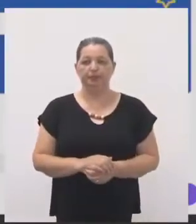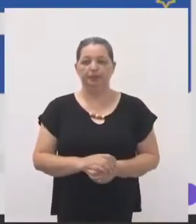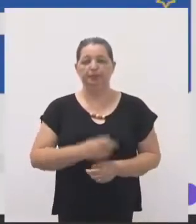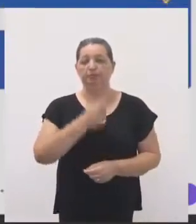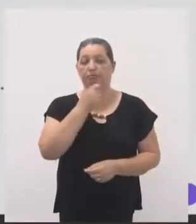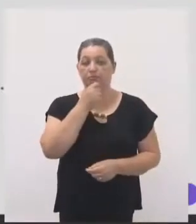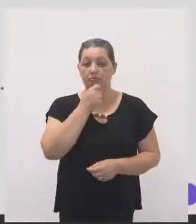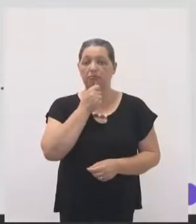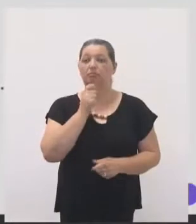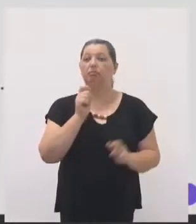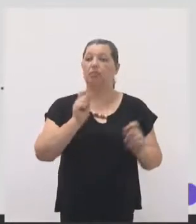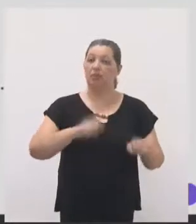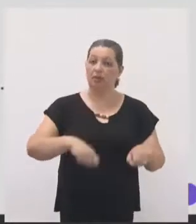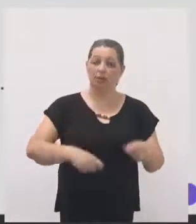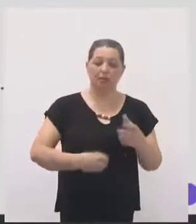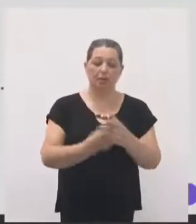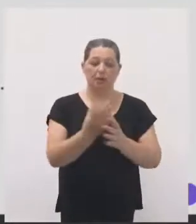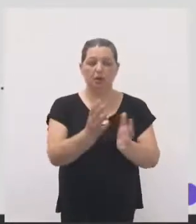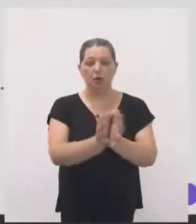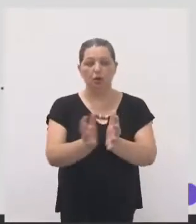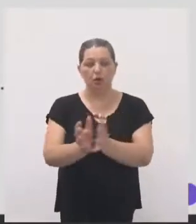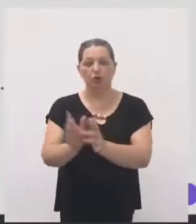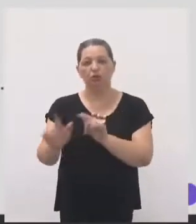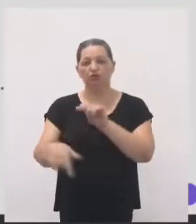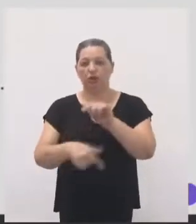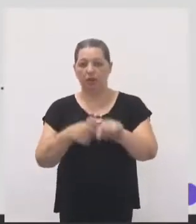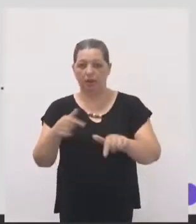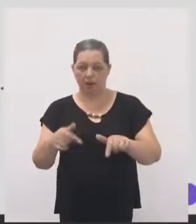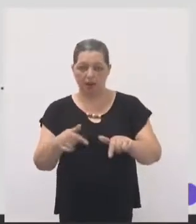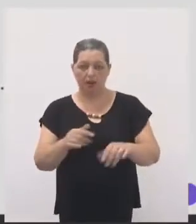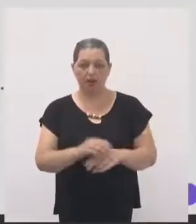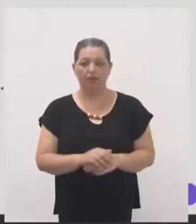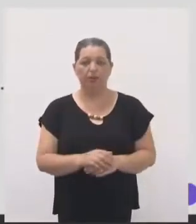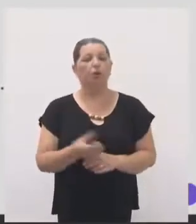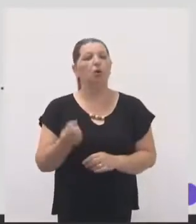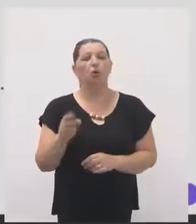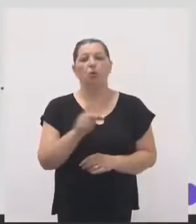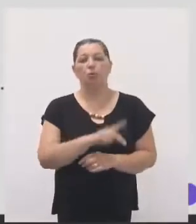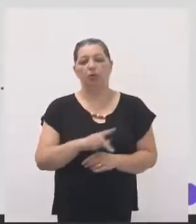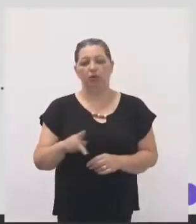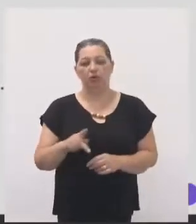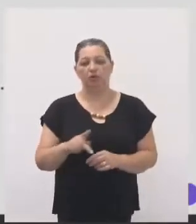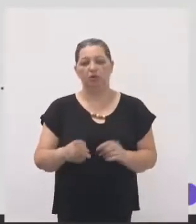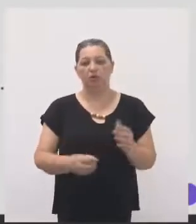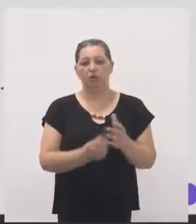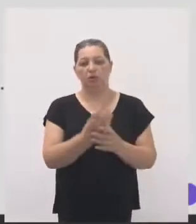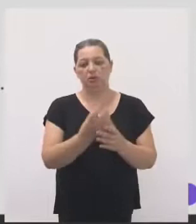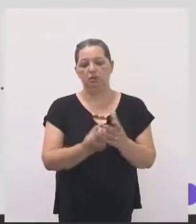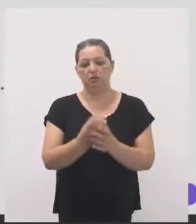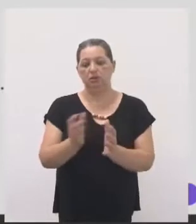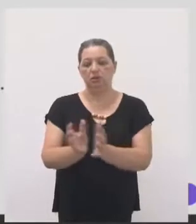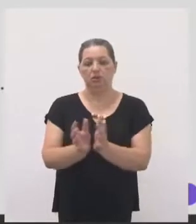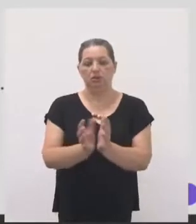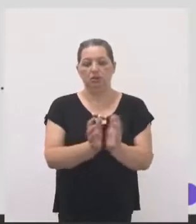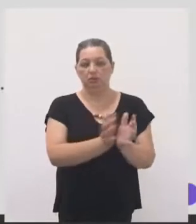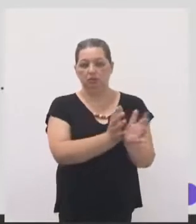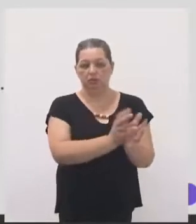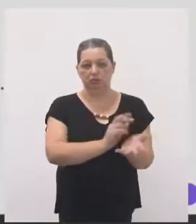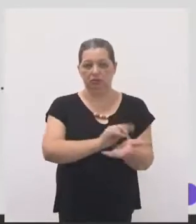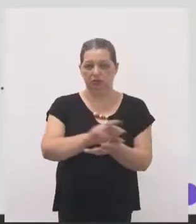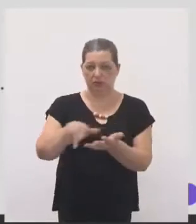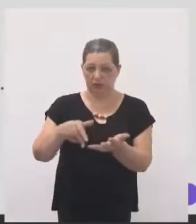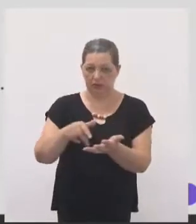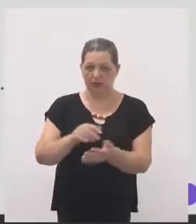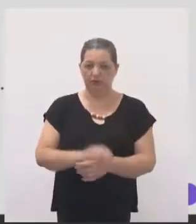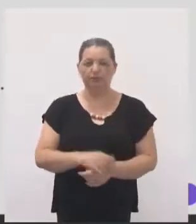criar alguns grupos para trabalhos, ou tem professores que eles criam grupos para turmas.